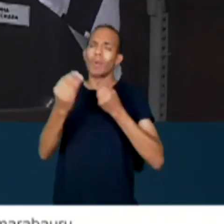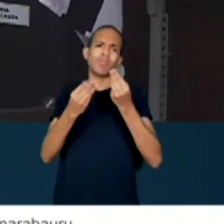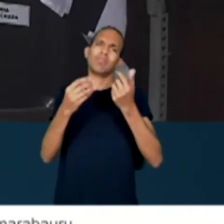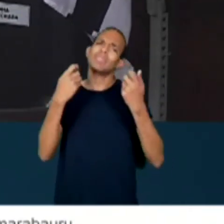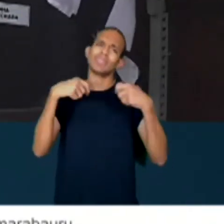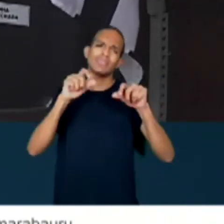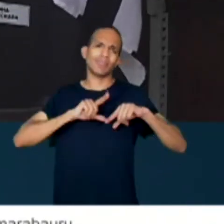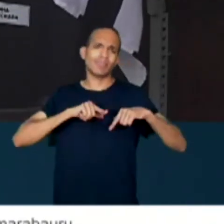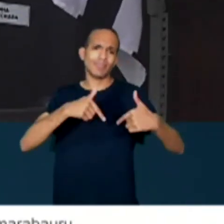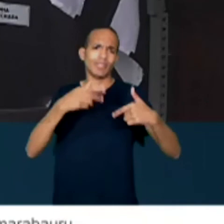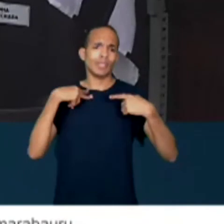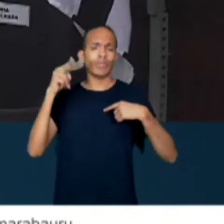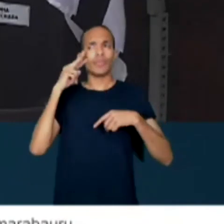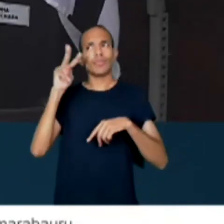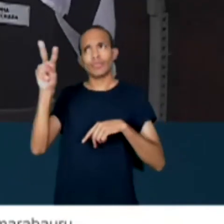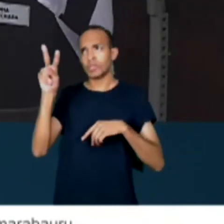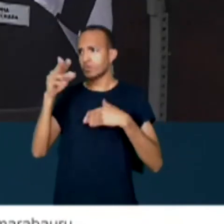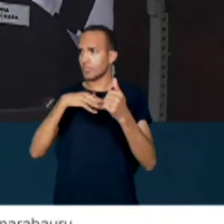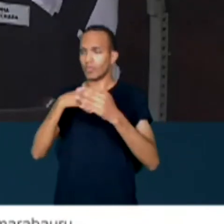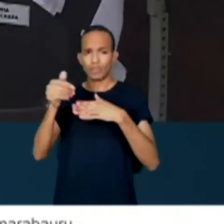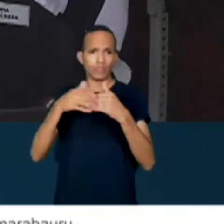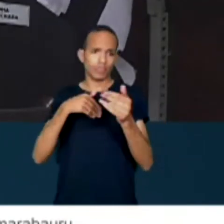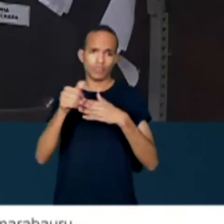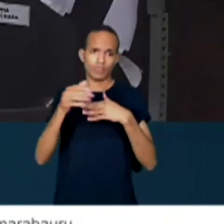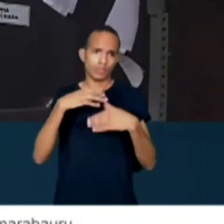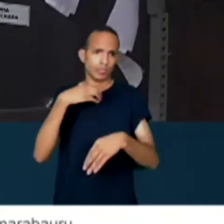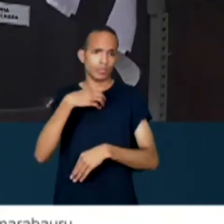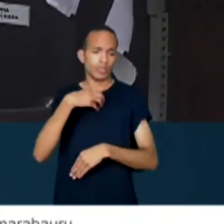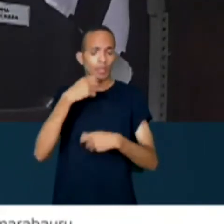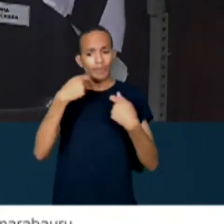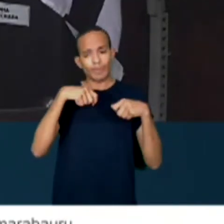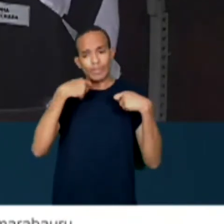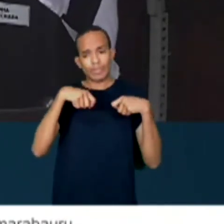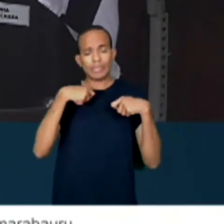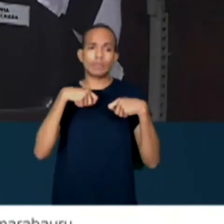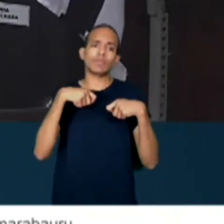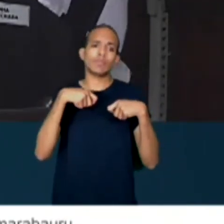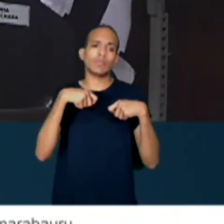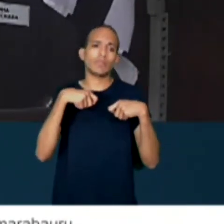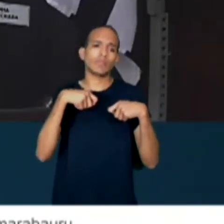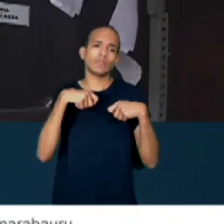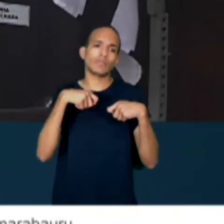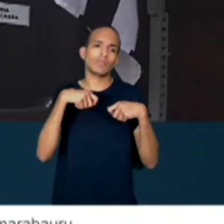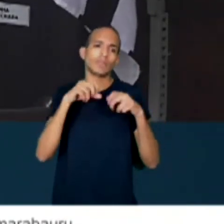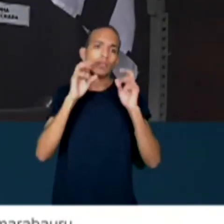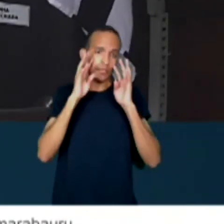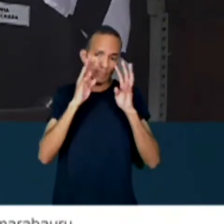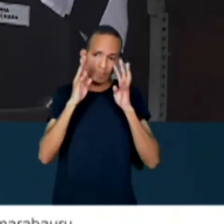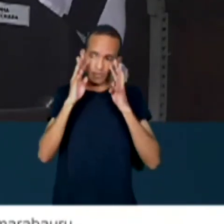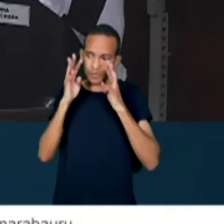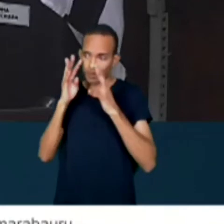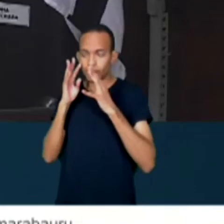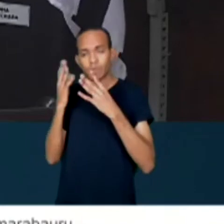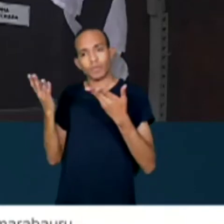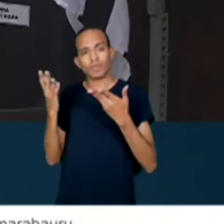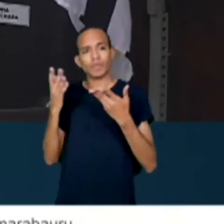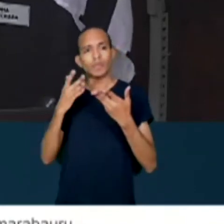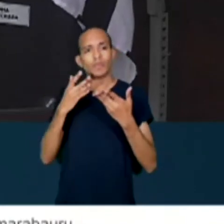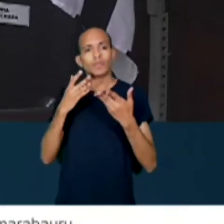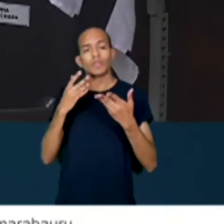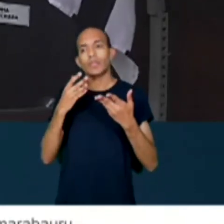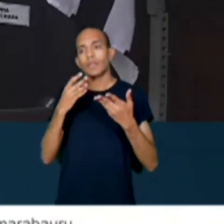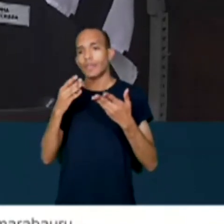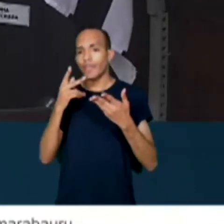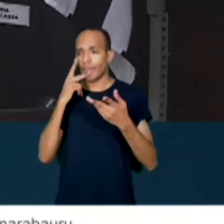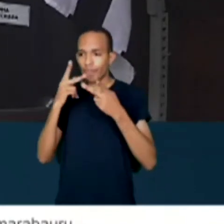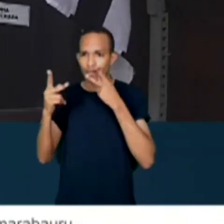de qualquer maneira, nós precisamos, né, se atentar. acho que boca que fala tem realmente que ter